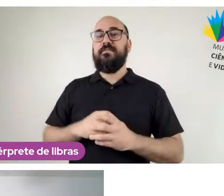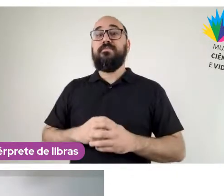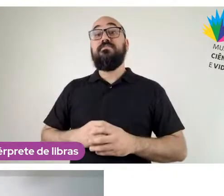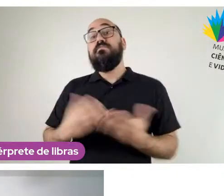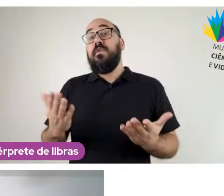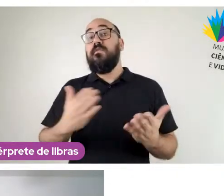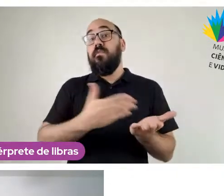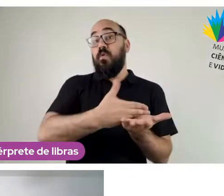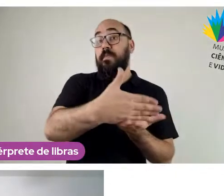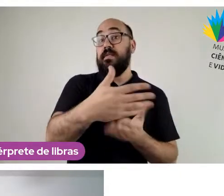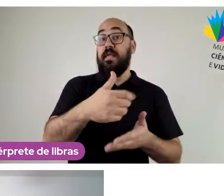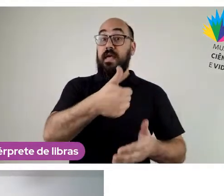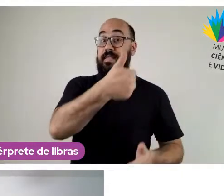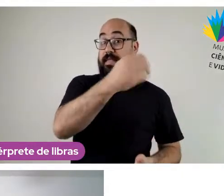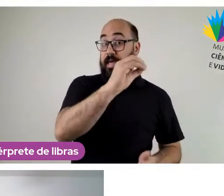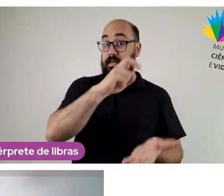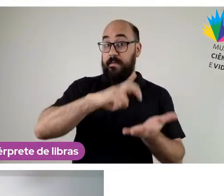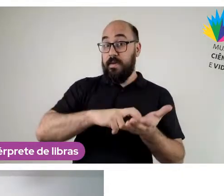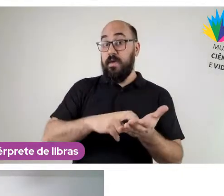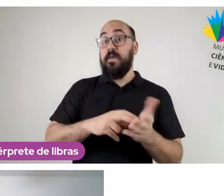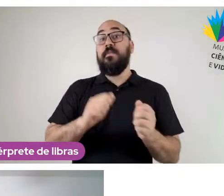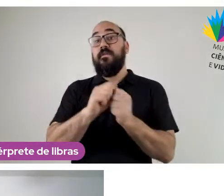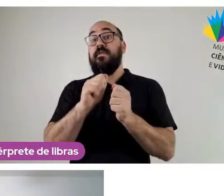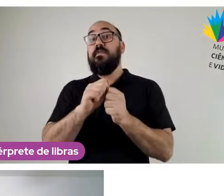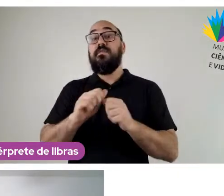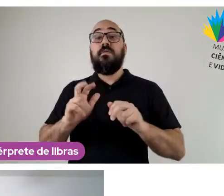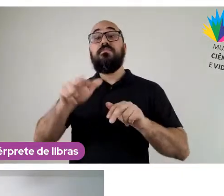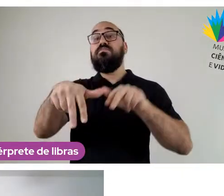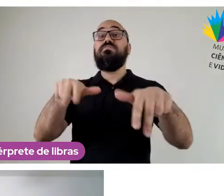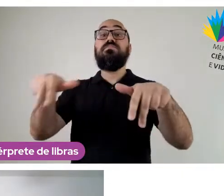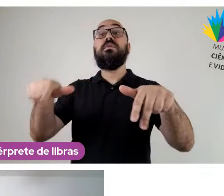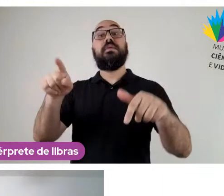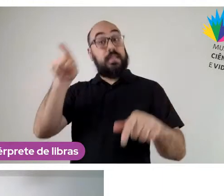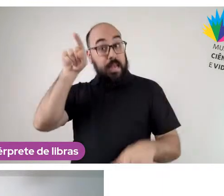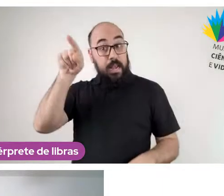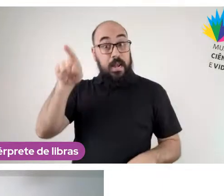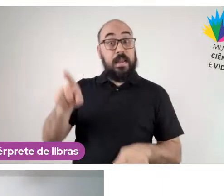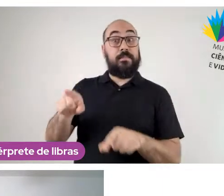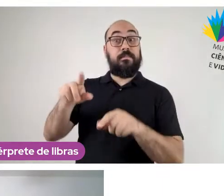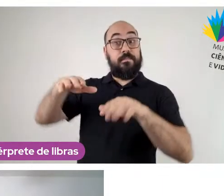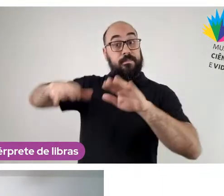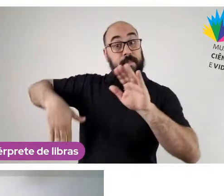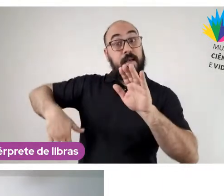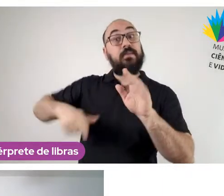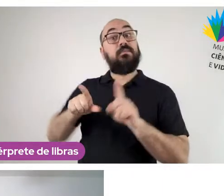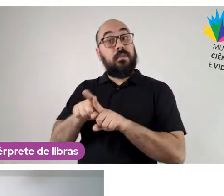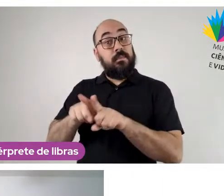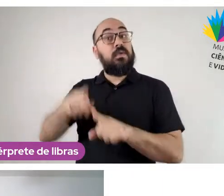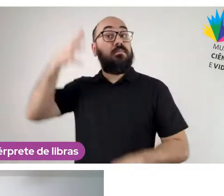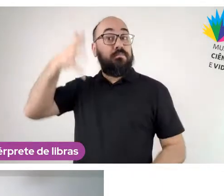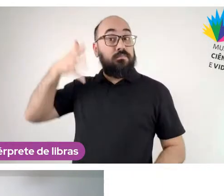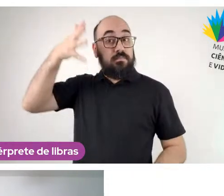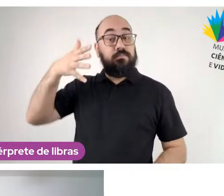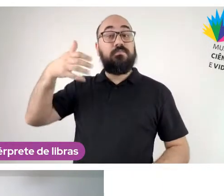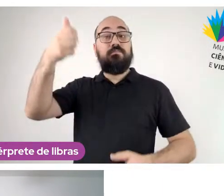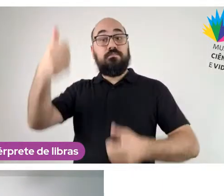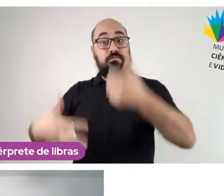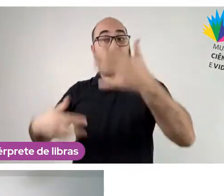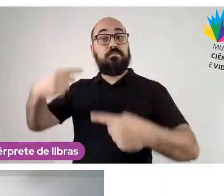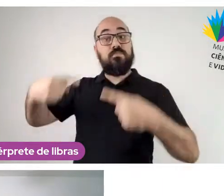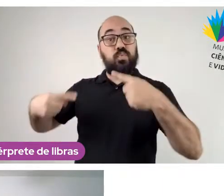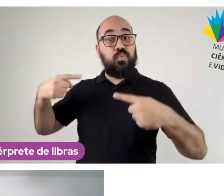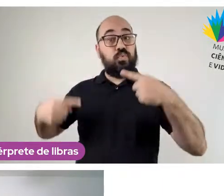fazendo uma limpeza de praia e também vamos estar fazendo discussões e mesas sobre esse tema, né? Então,